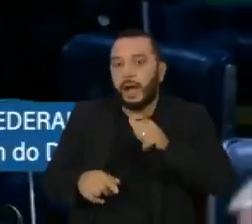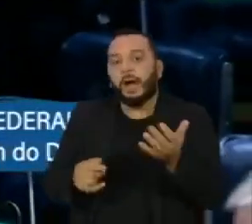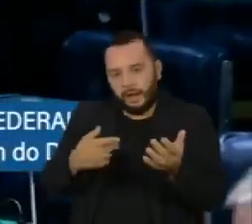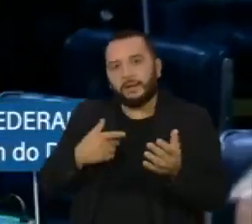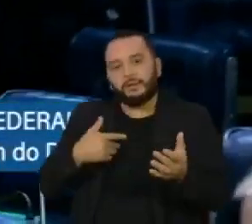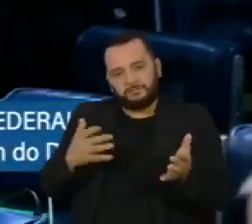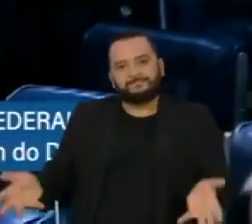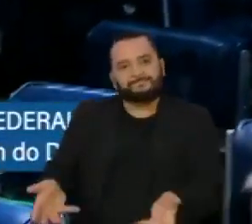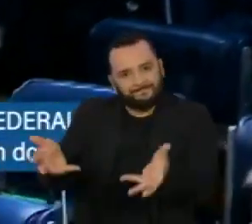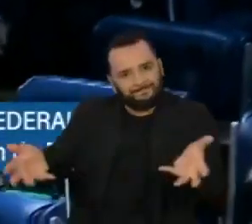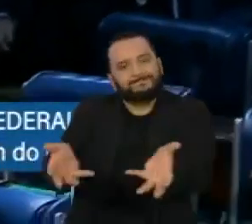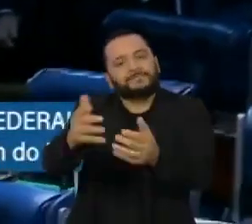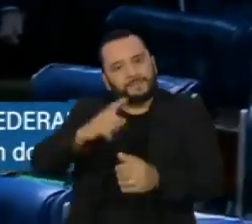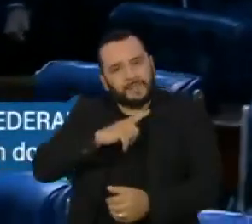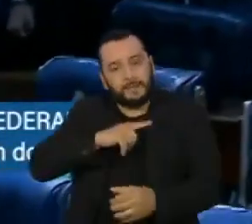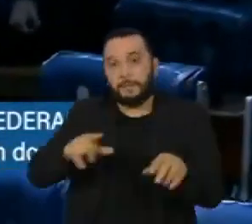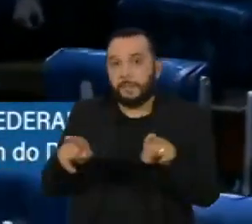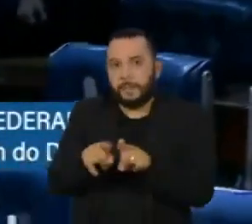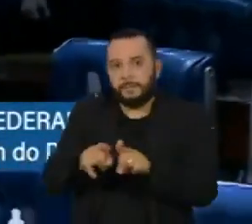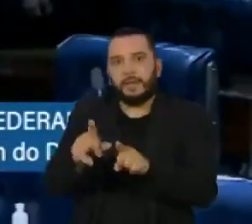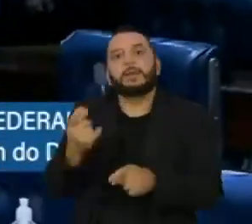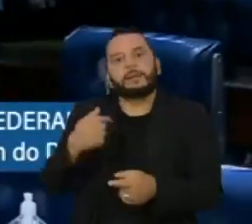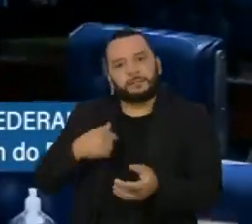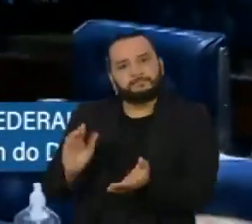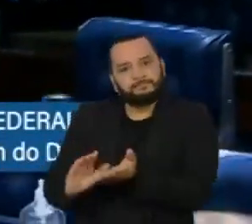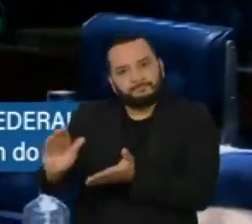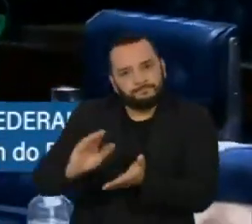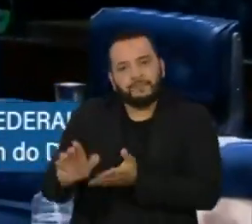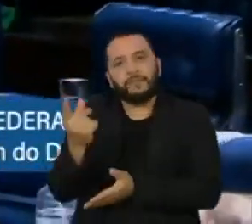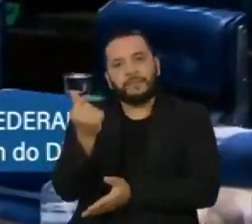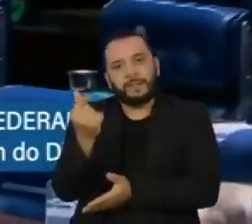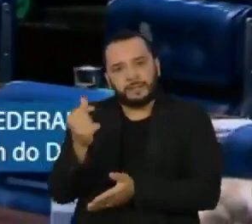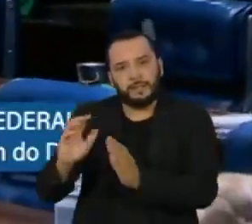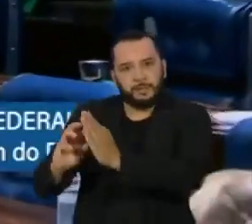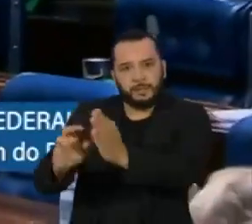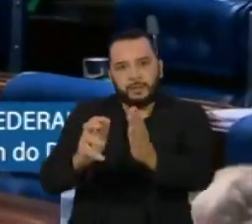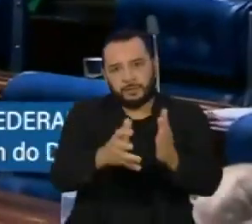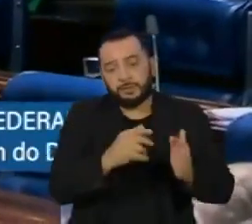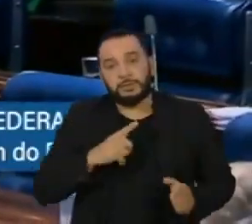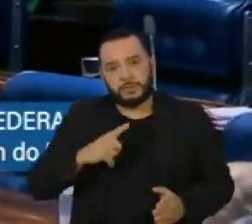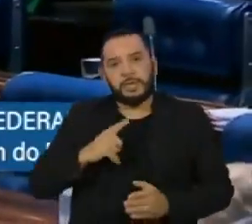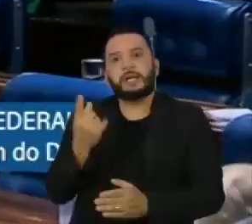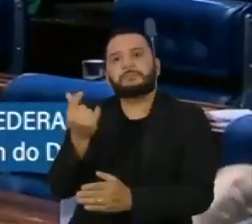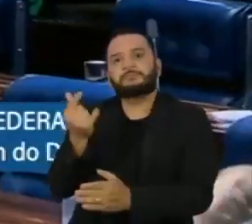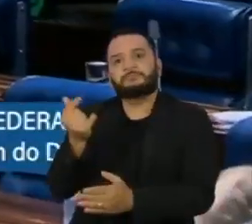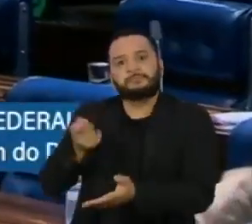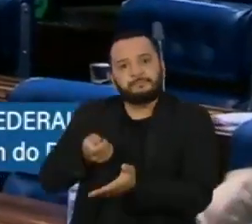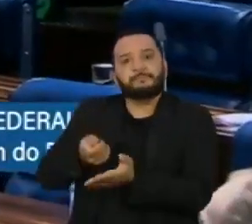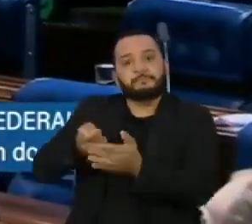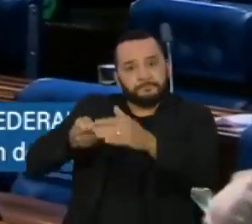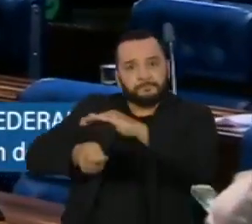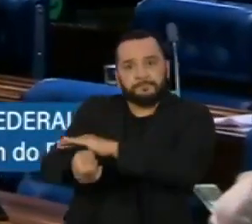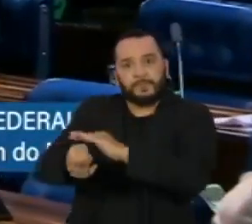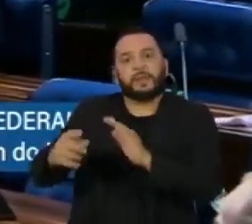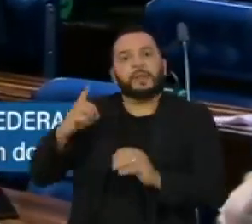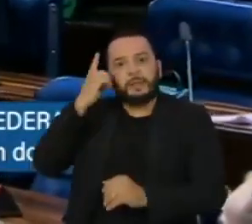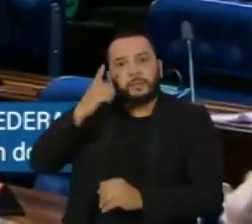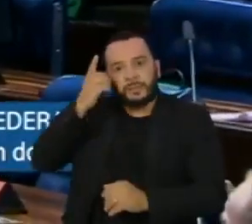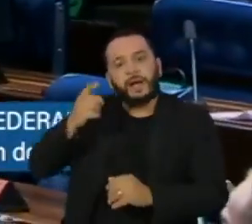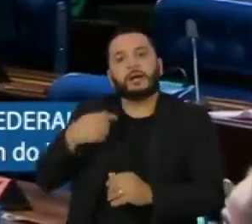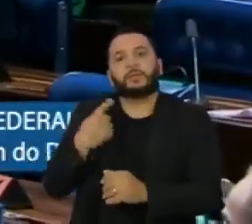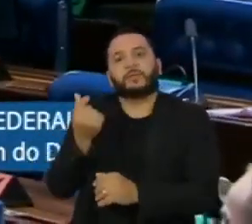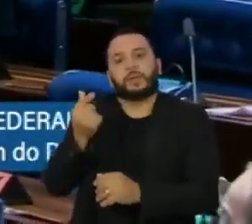Há também um incentivo financeiro aos partidos o valor que uma legenda recebe o resultado eleito